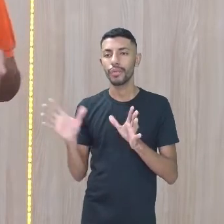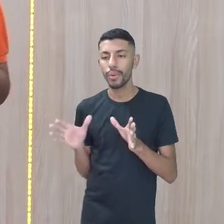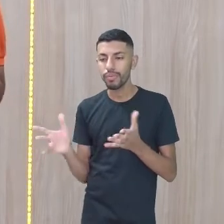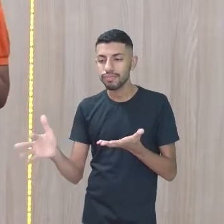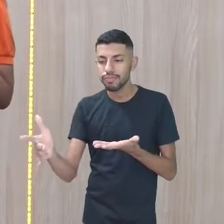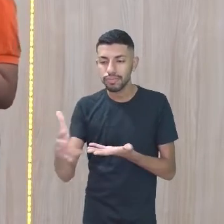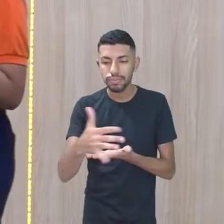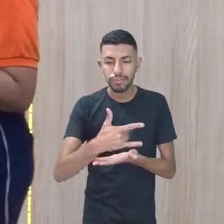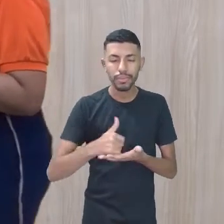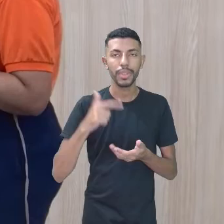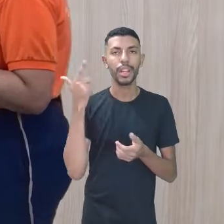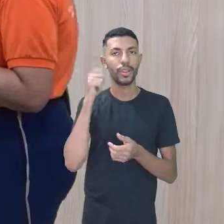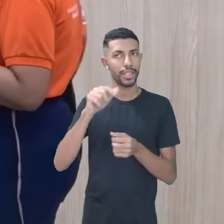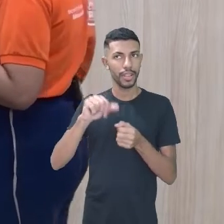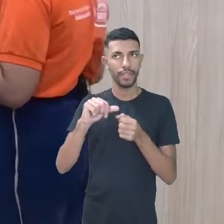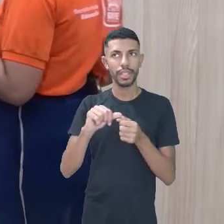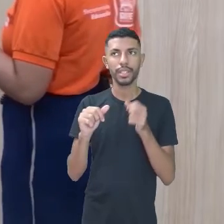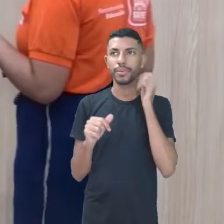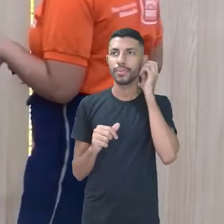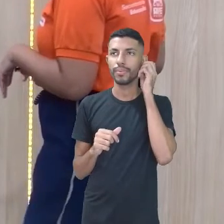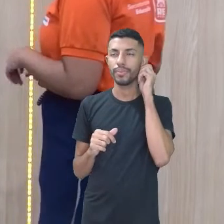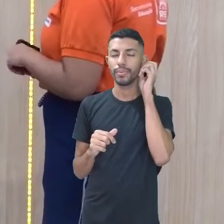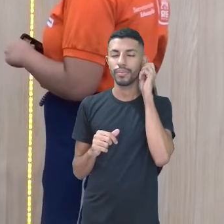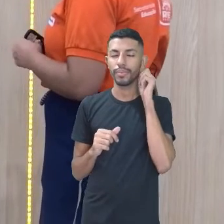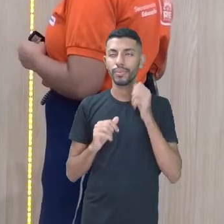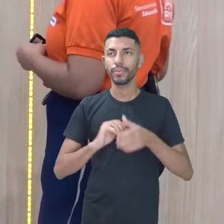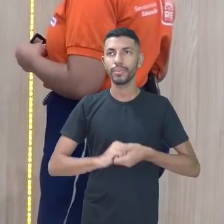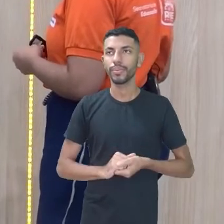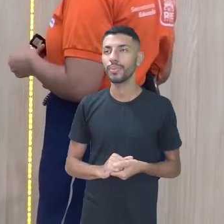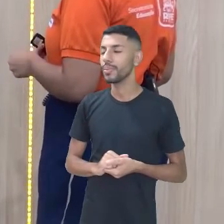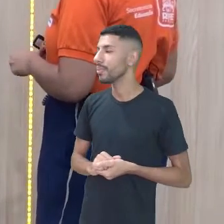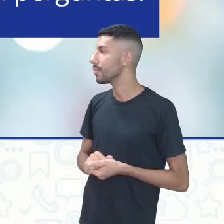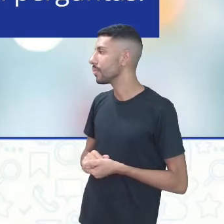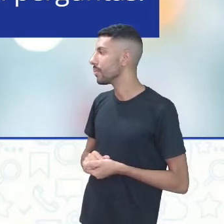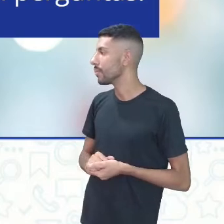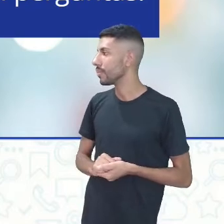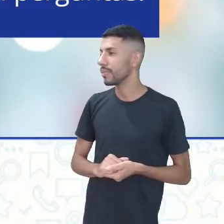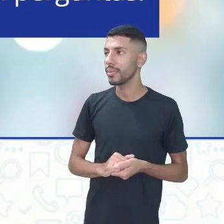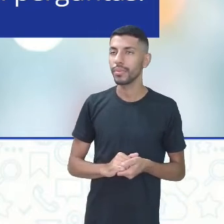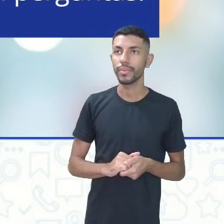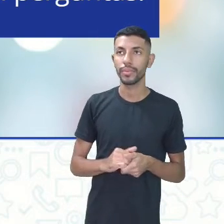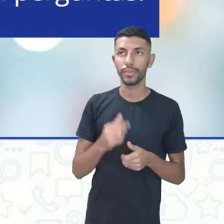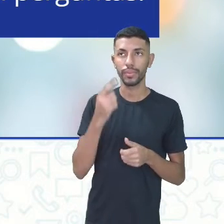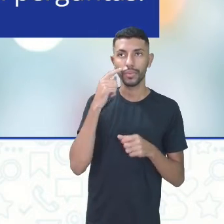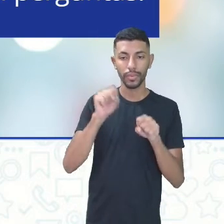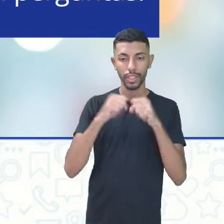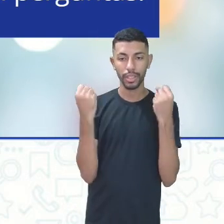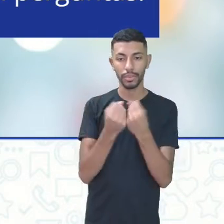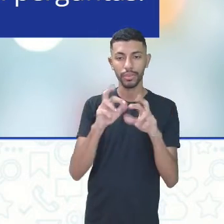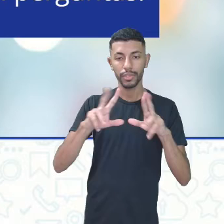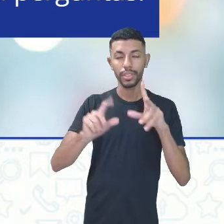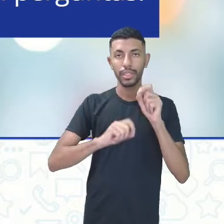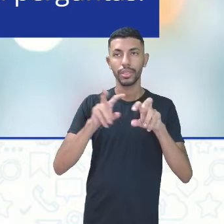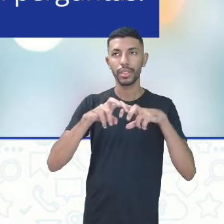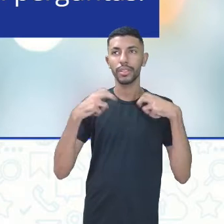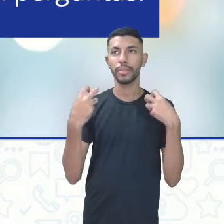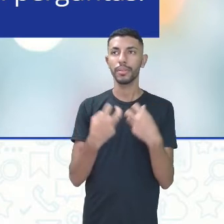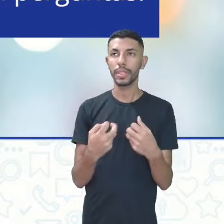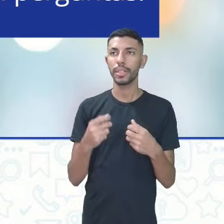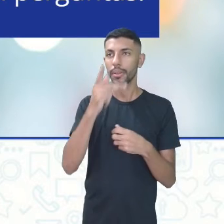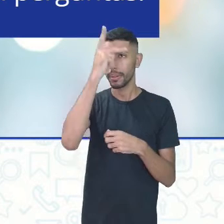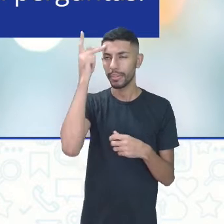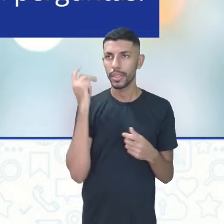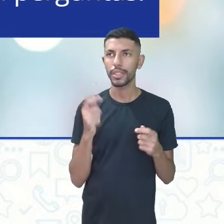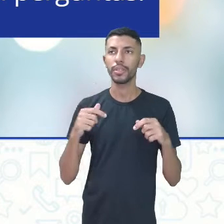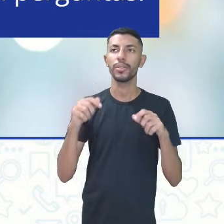meu, certo? Ao contrário do seminário, na mesa redonda é preferível que as pessoas e a plateia